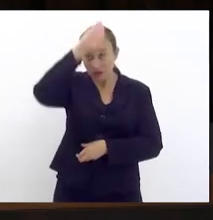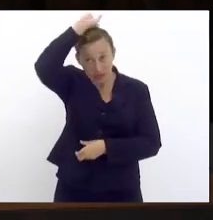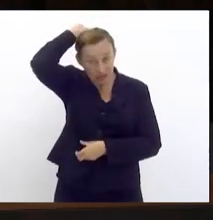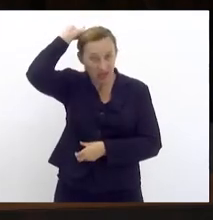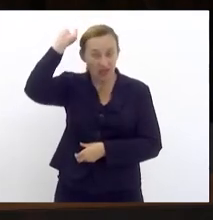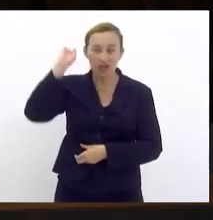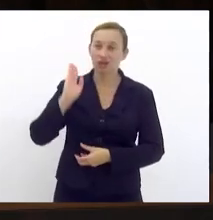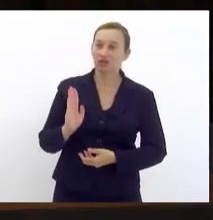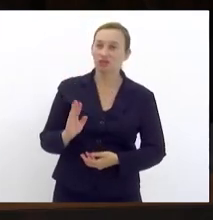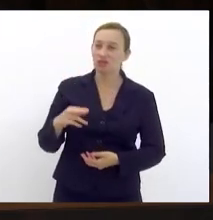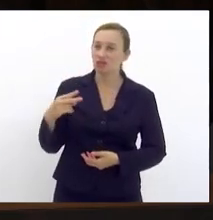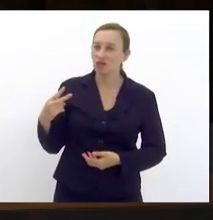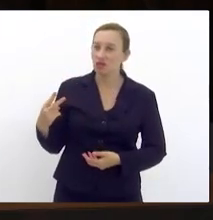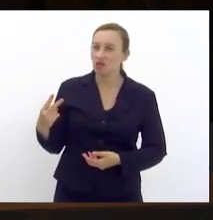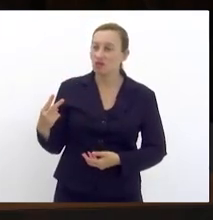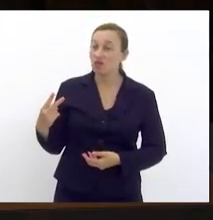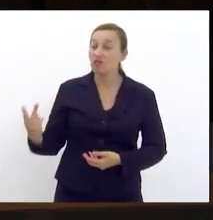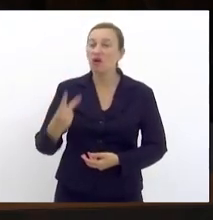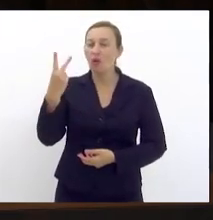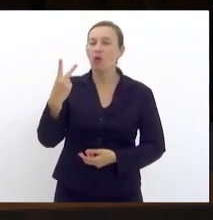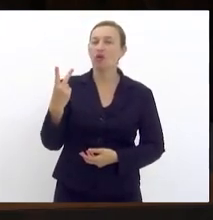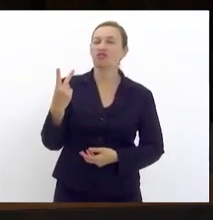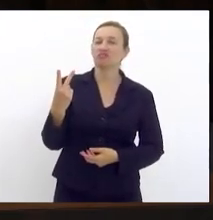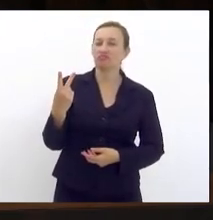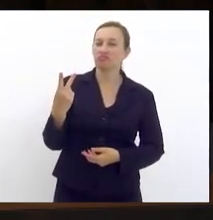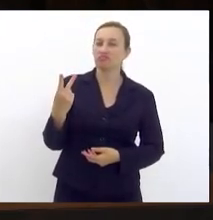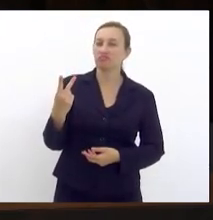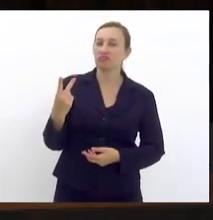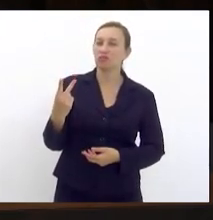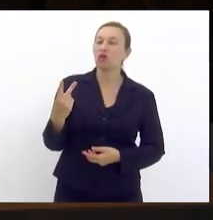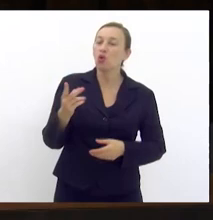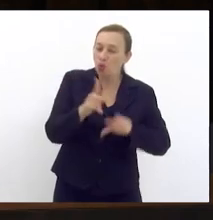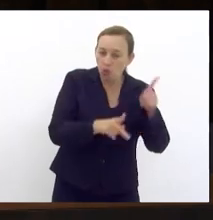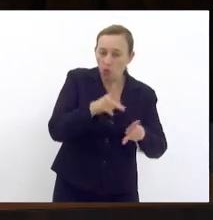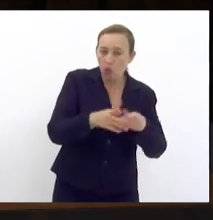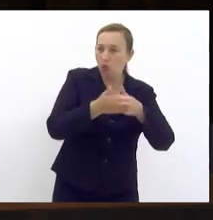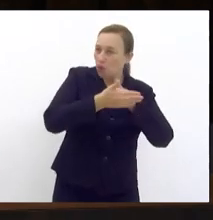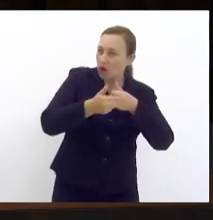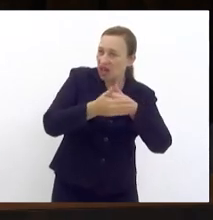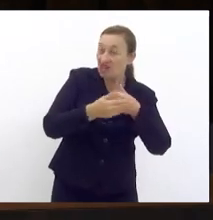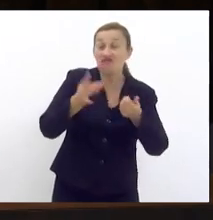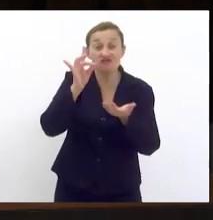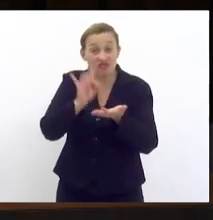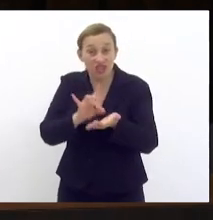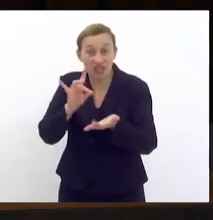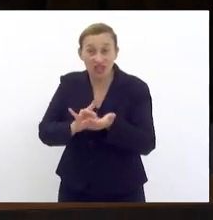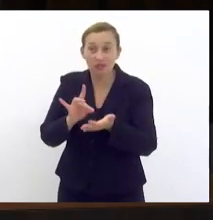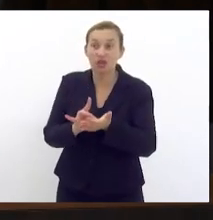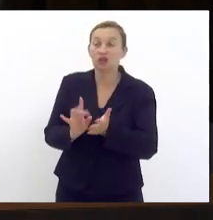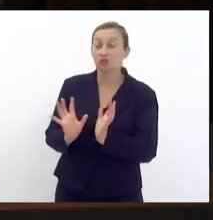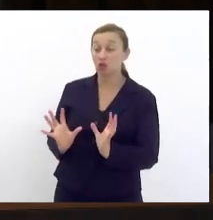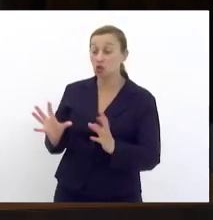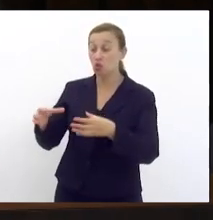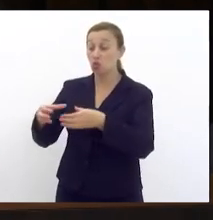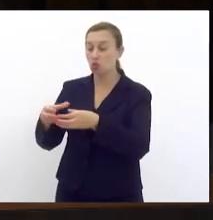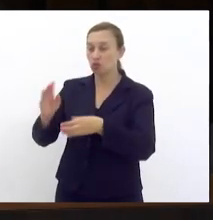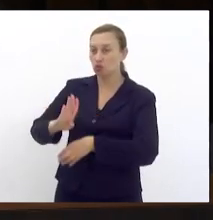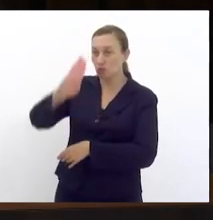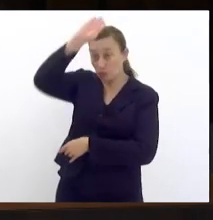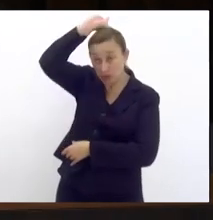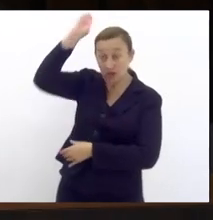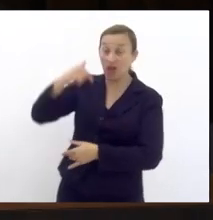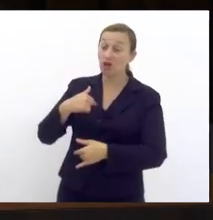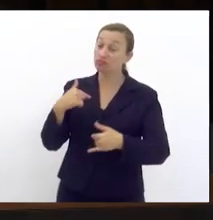uma ótica diferente para a população. O povo realmente tem um carinho enorme com o Corpo de Bombeiro. Eu tive a honra